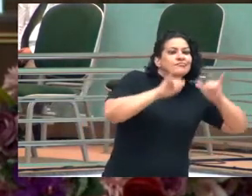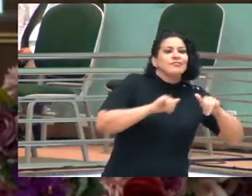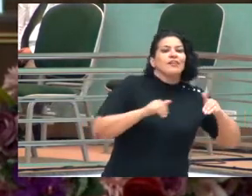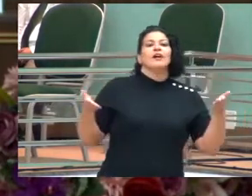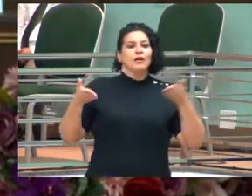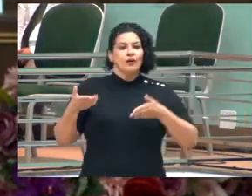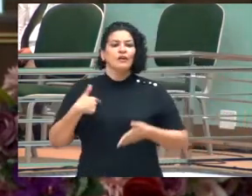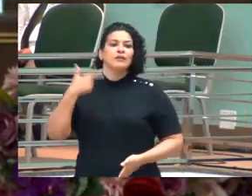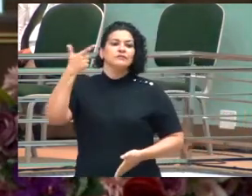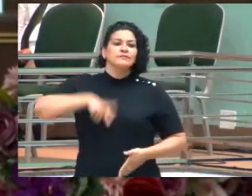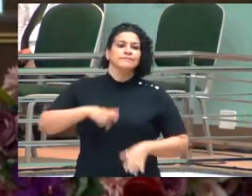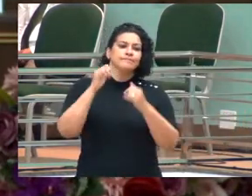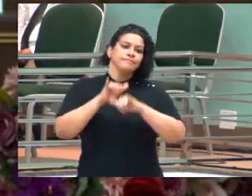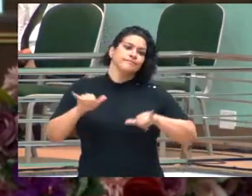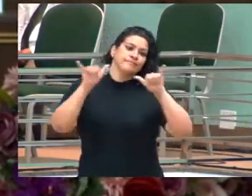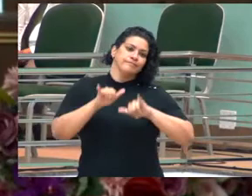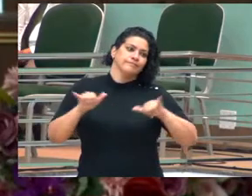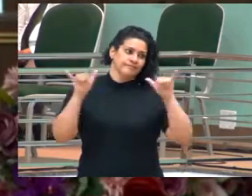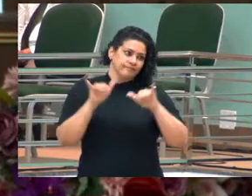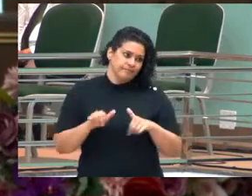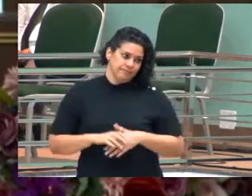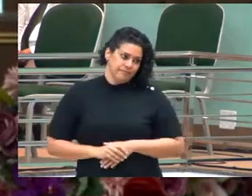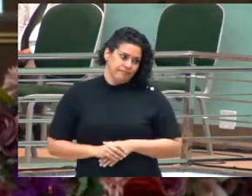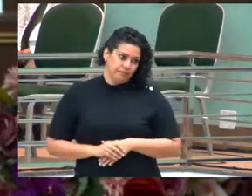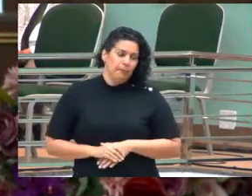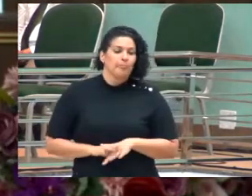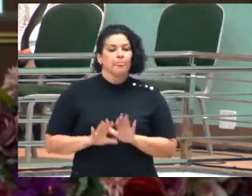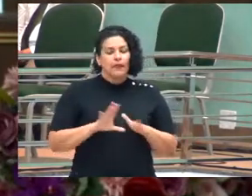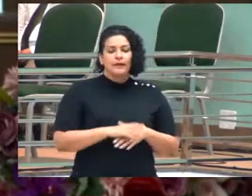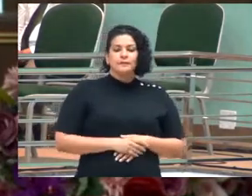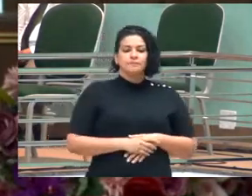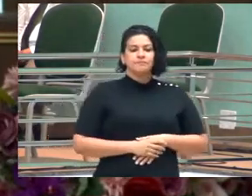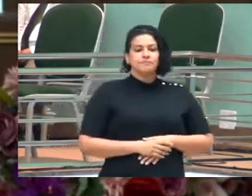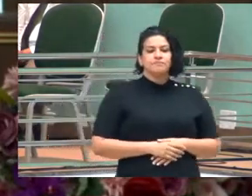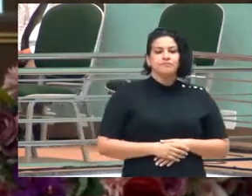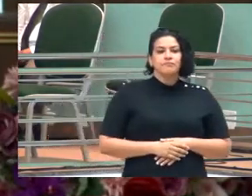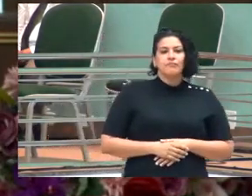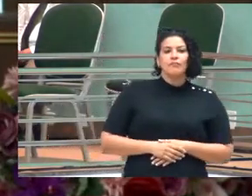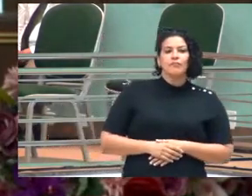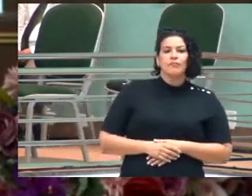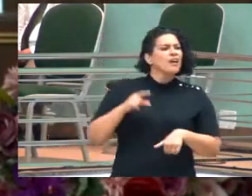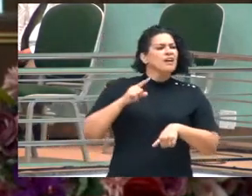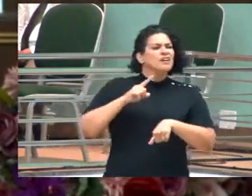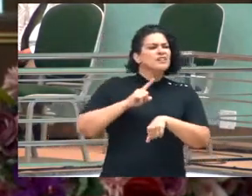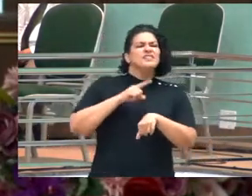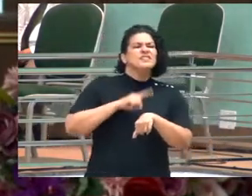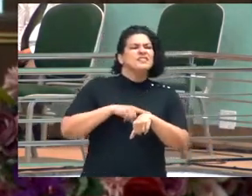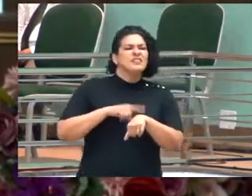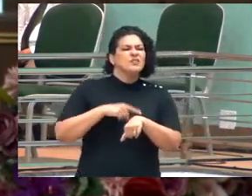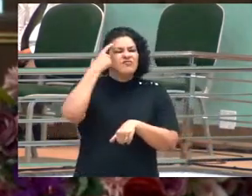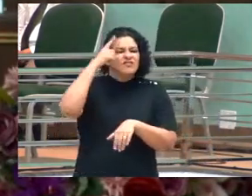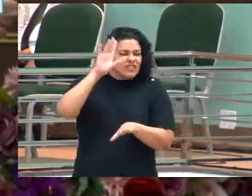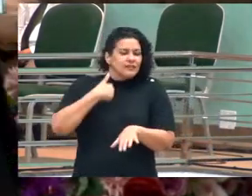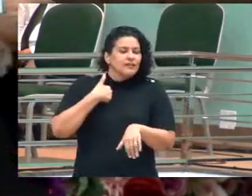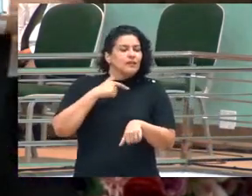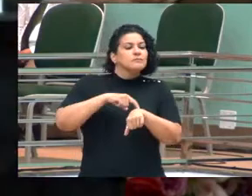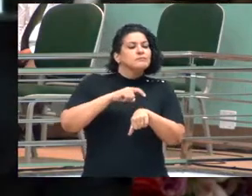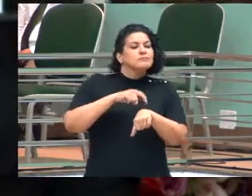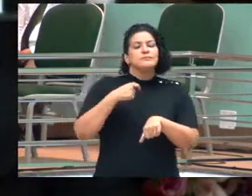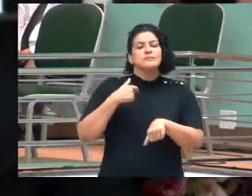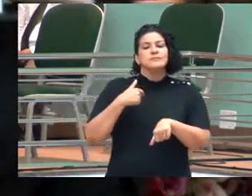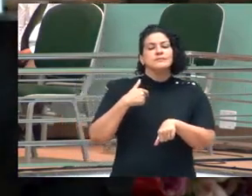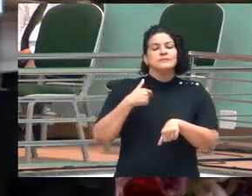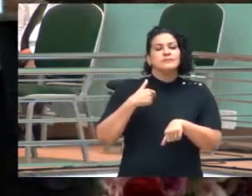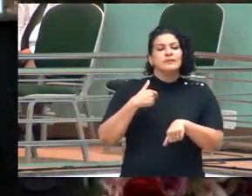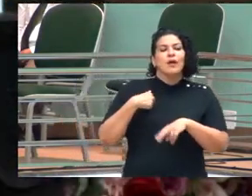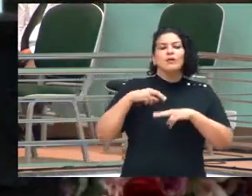fogo. Certa ocasião, veio uma caravana, onde havia fariseus,